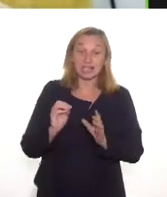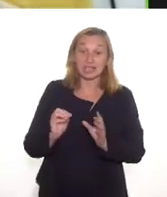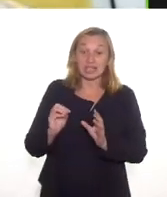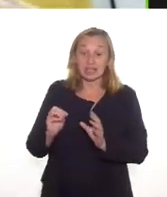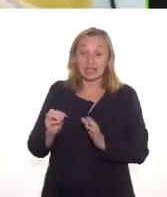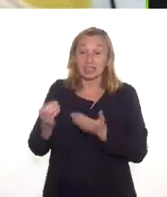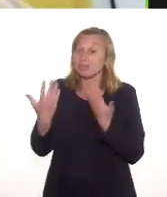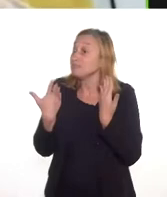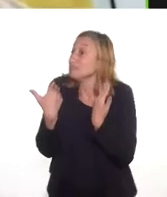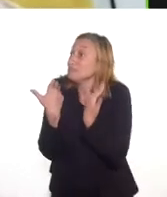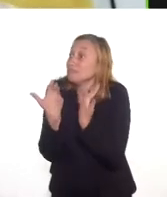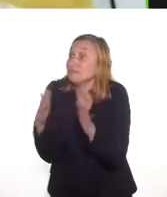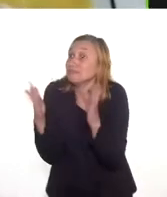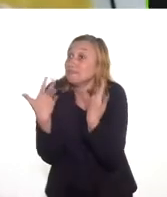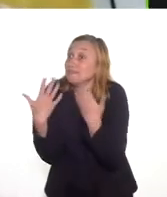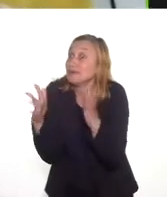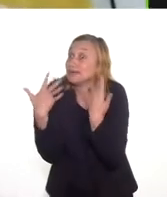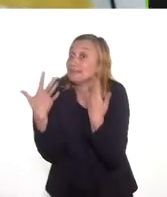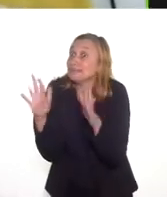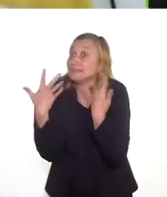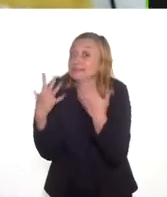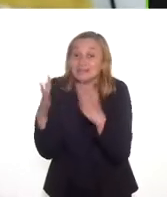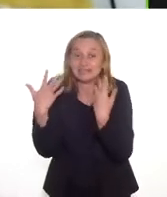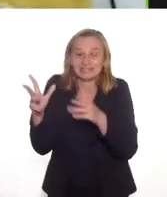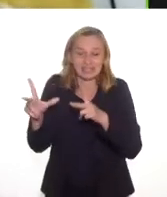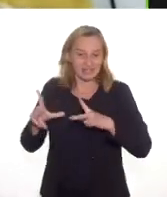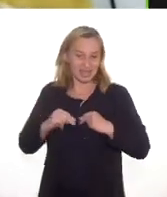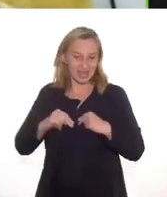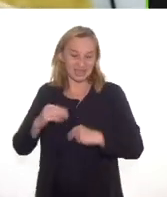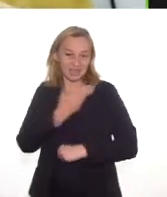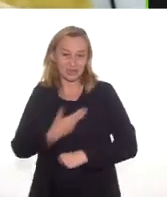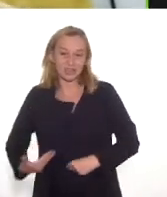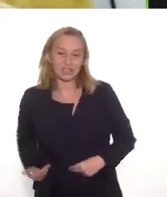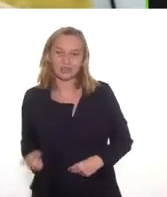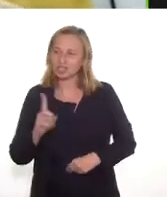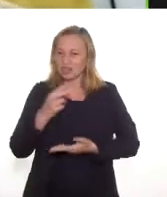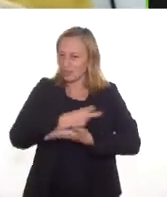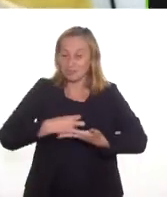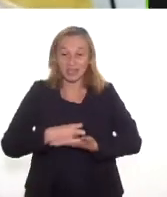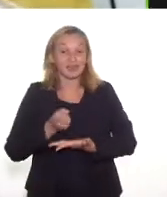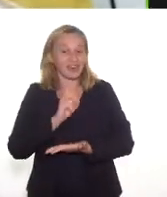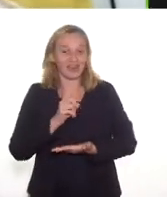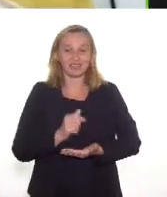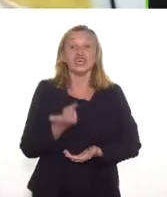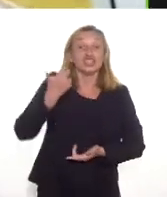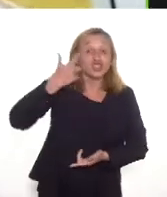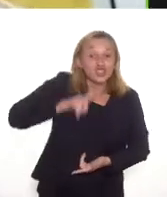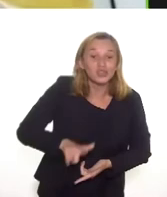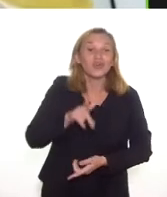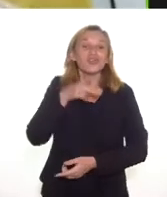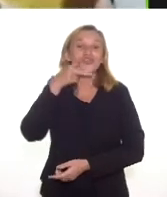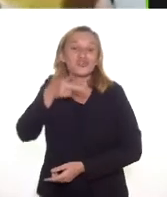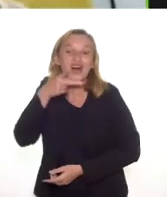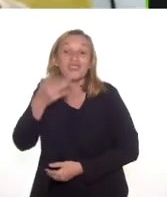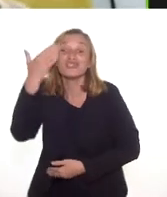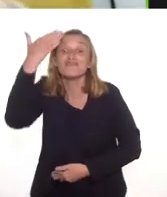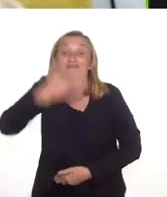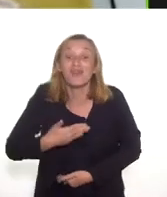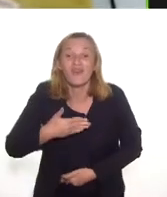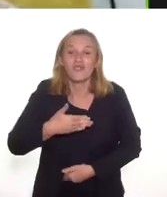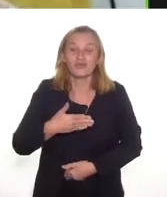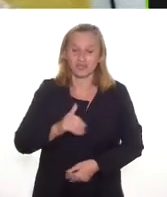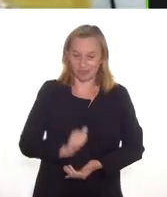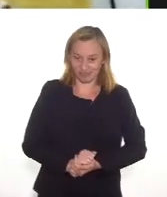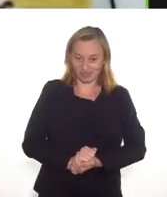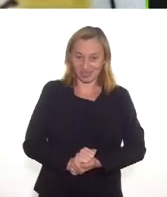nosso aplauso, governador Cláudio Castro. Não um processo de impeachment. Mais uma vez digo e provo,